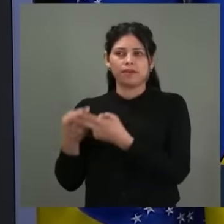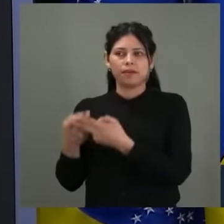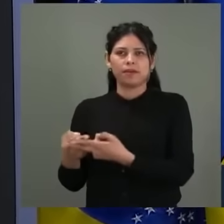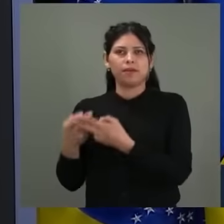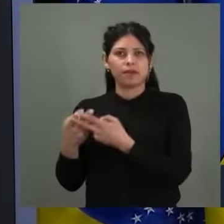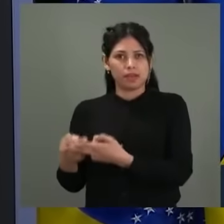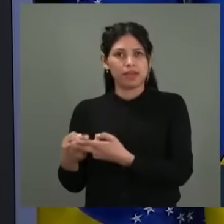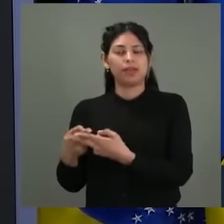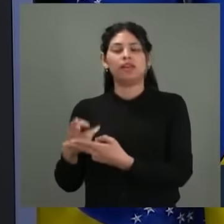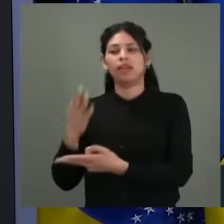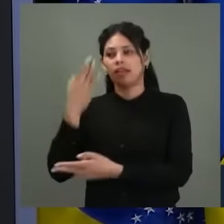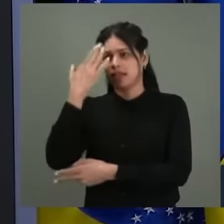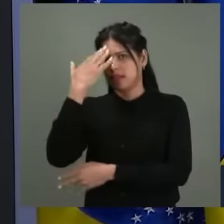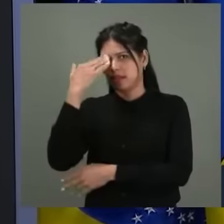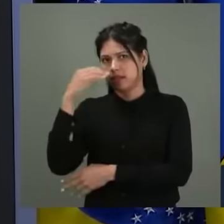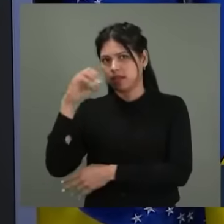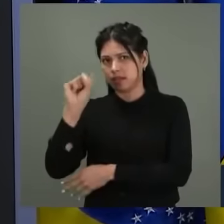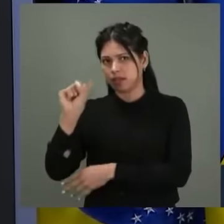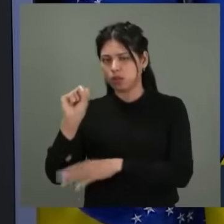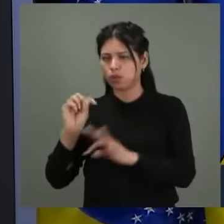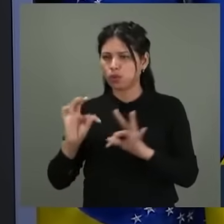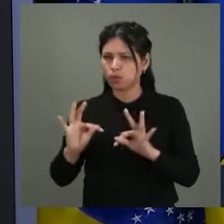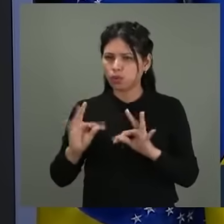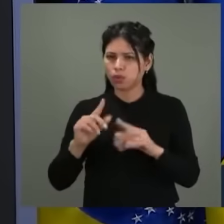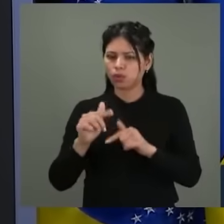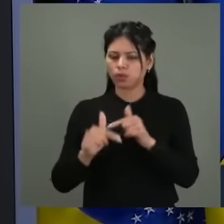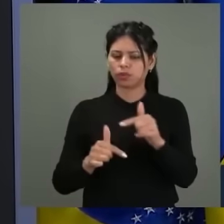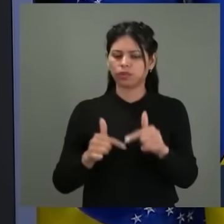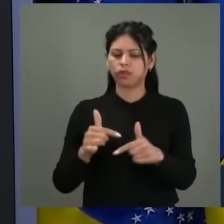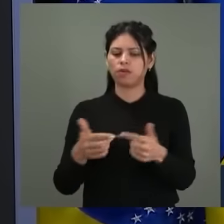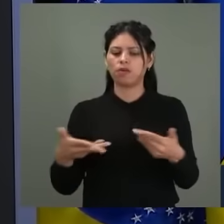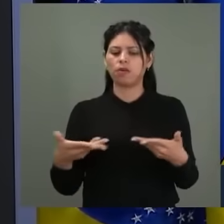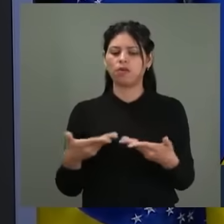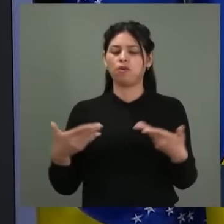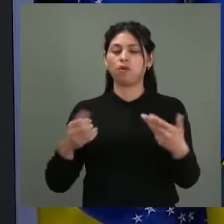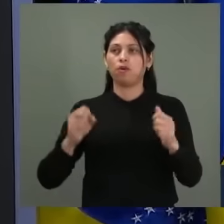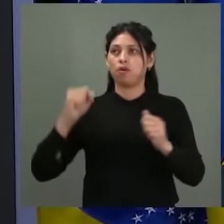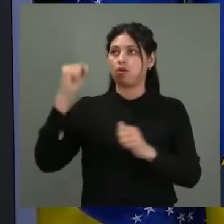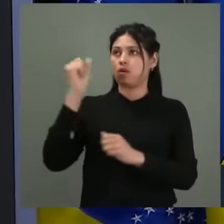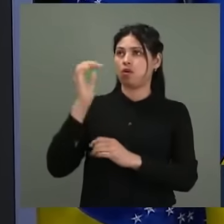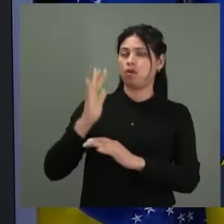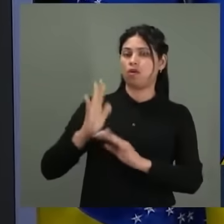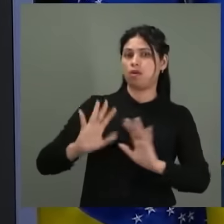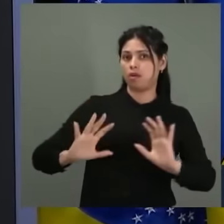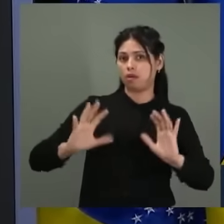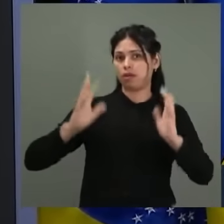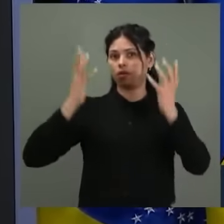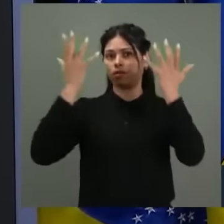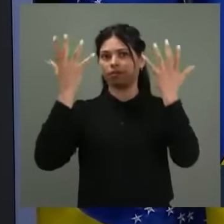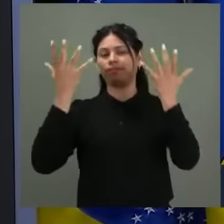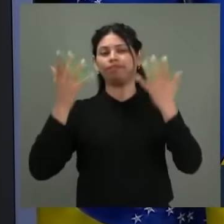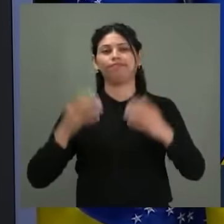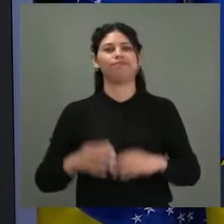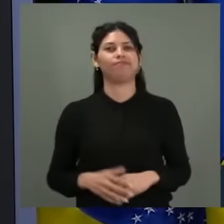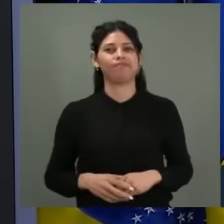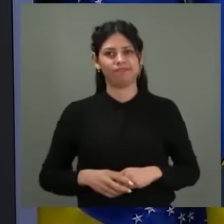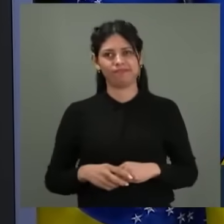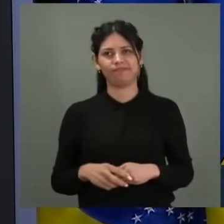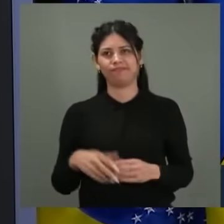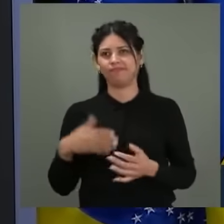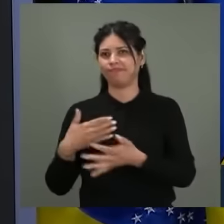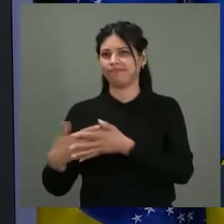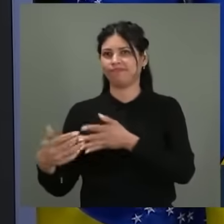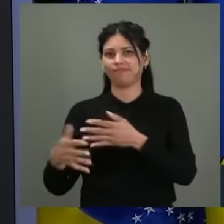mas sabedoria, os trabalhos que hoje o Brasil comemora. O brasileiro está comemorando, independente se é brasileiro